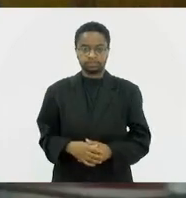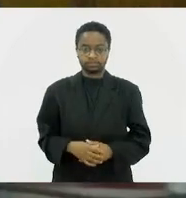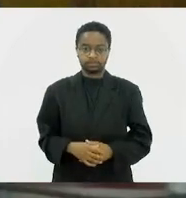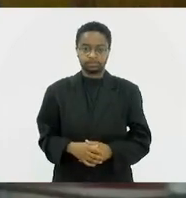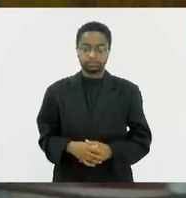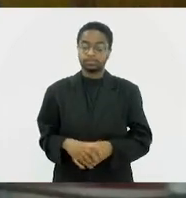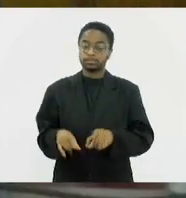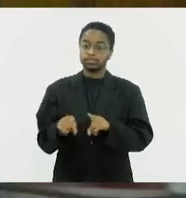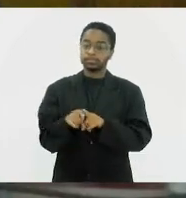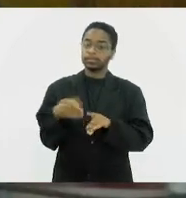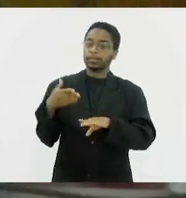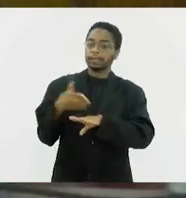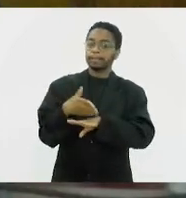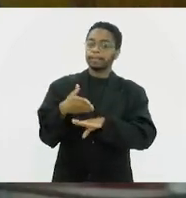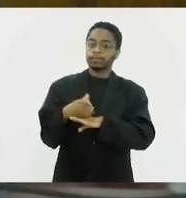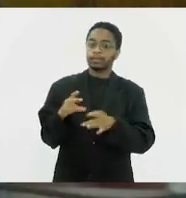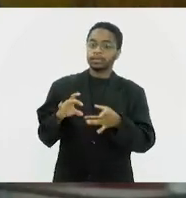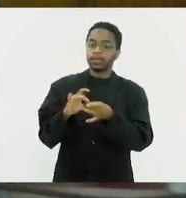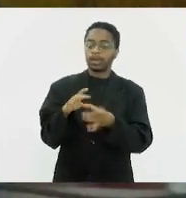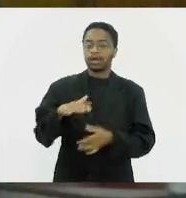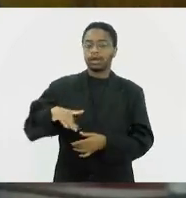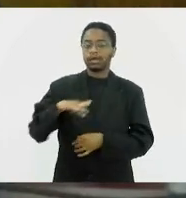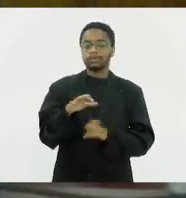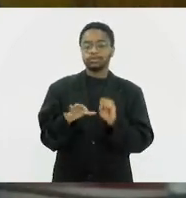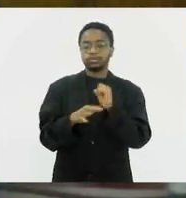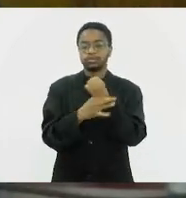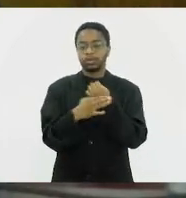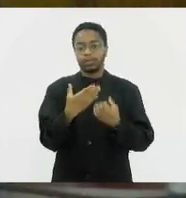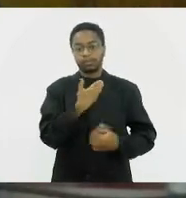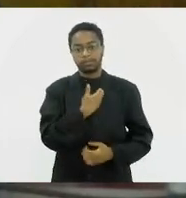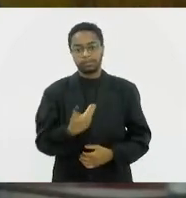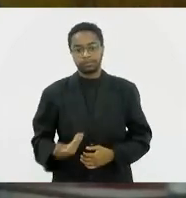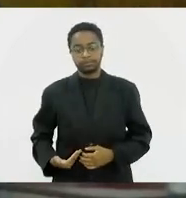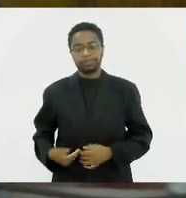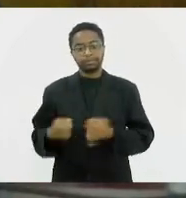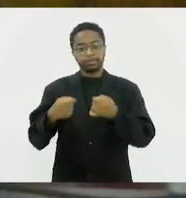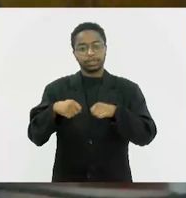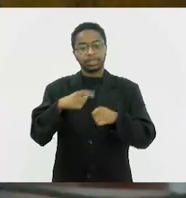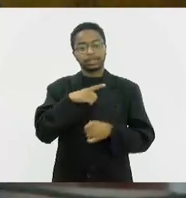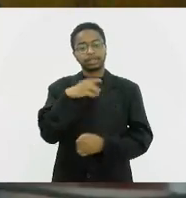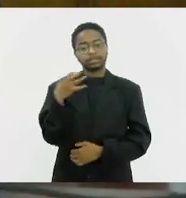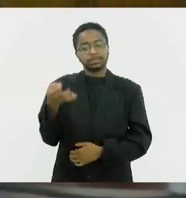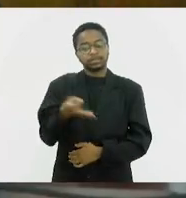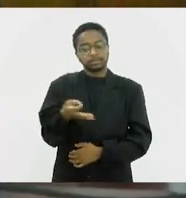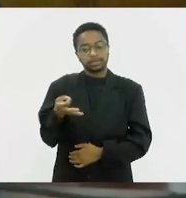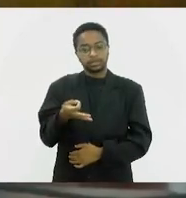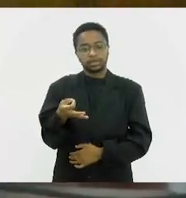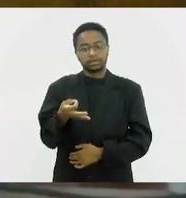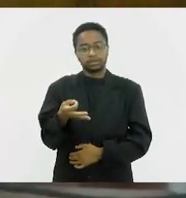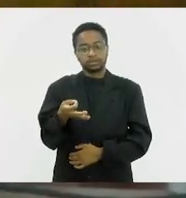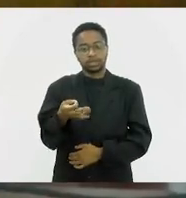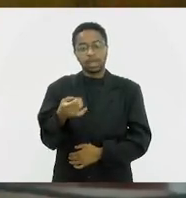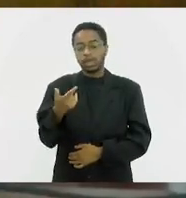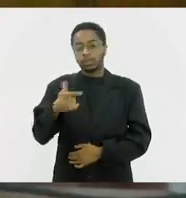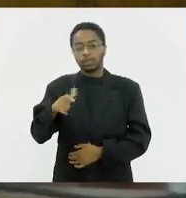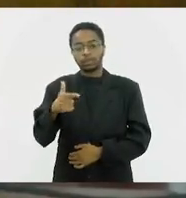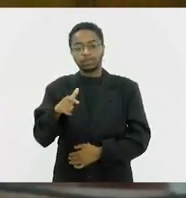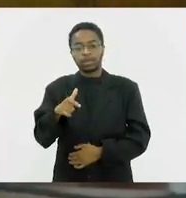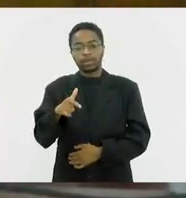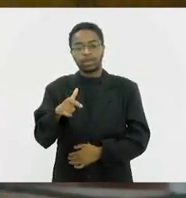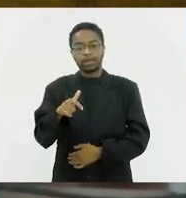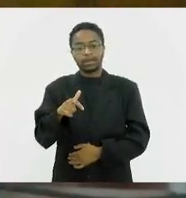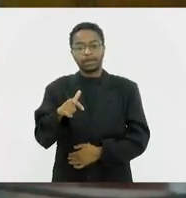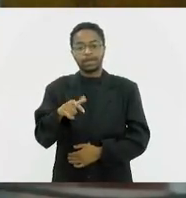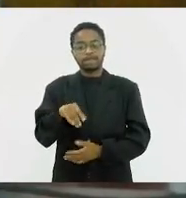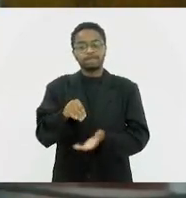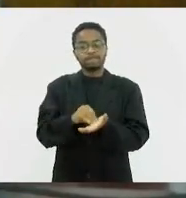Participar com uma segurança pública ativa é a certeza que não terá a certeza da impunidade contra os